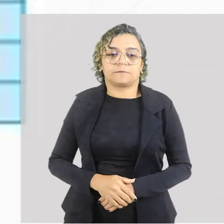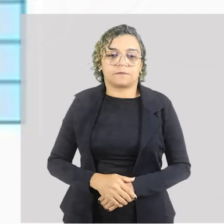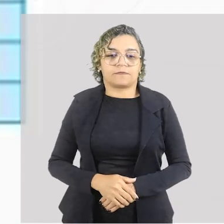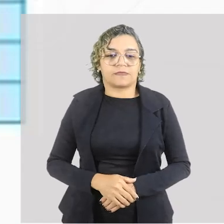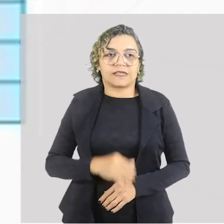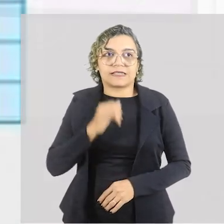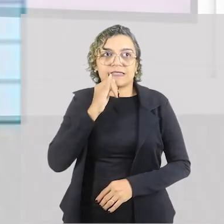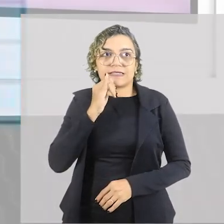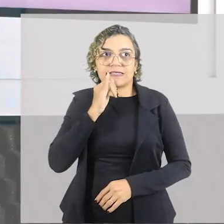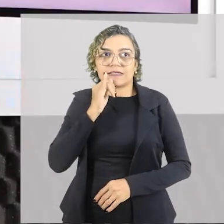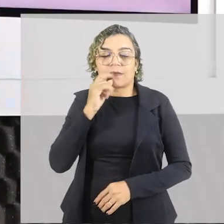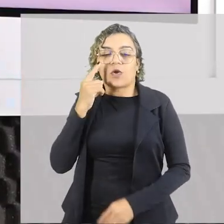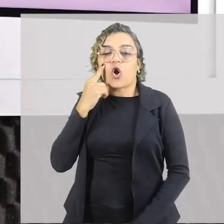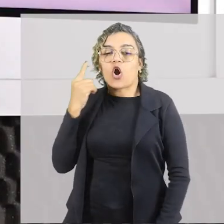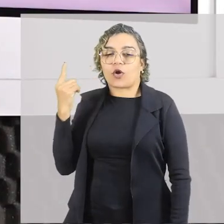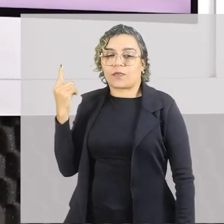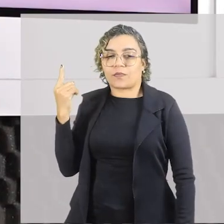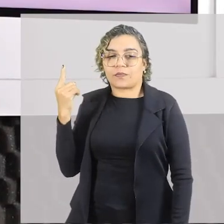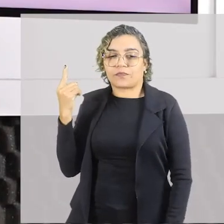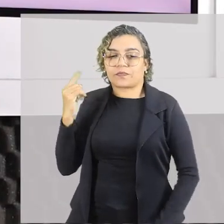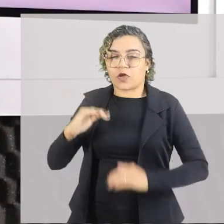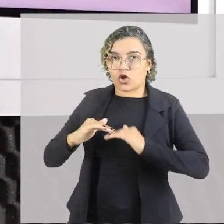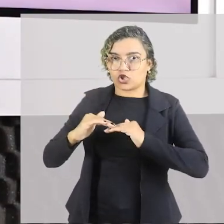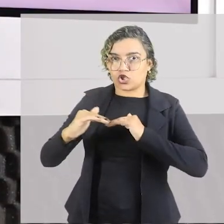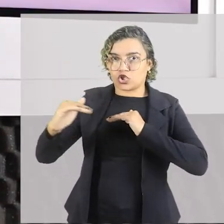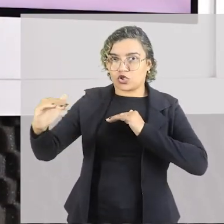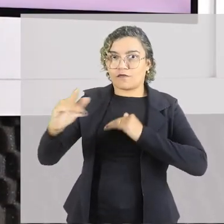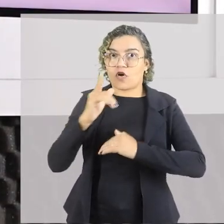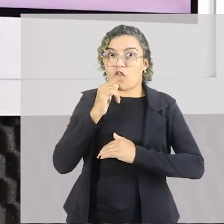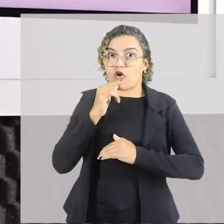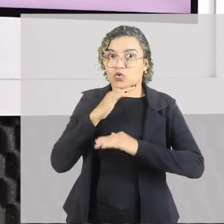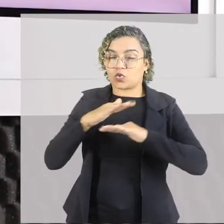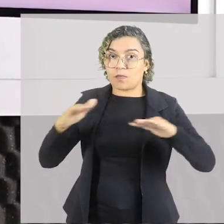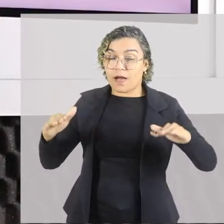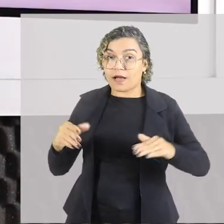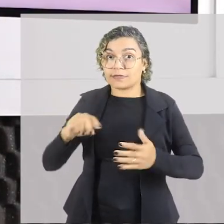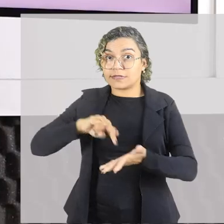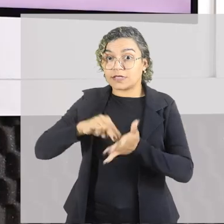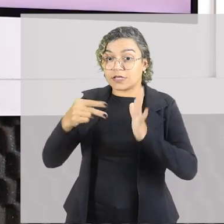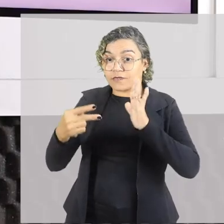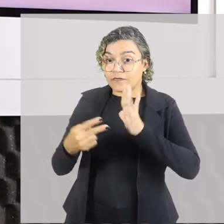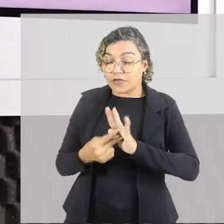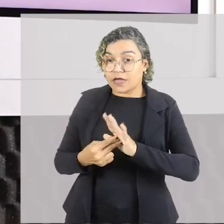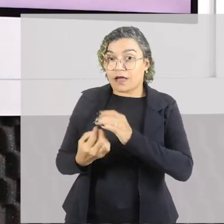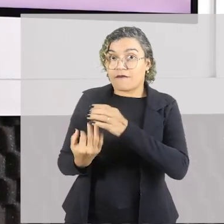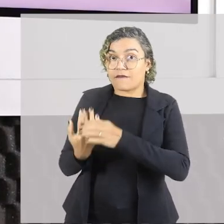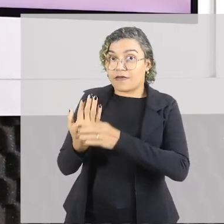Ao nível do mar, o que tu vai perceber ao nível do mar? Que você vai ferver quando chegar a 100 graus.